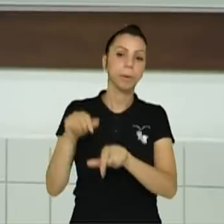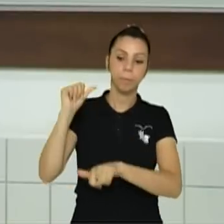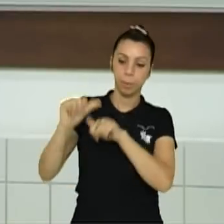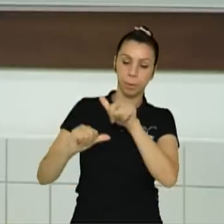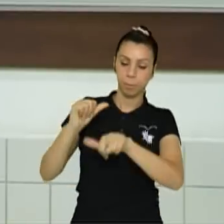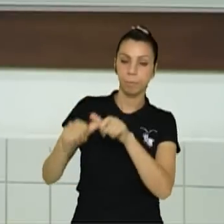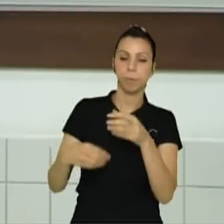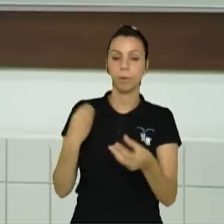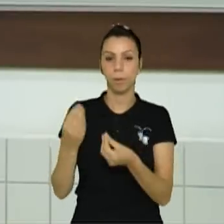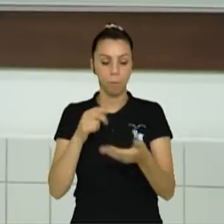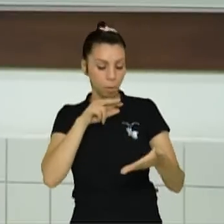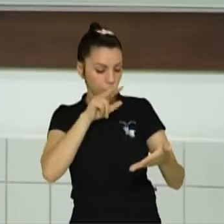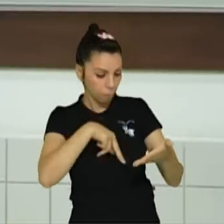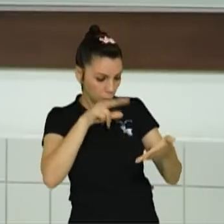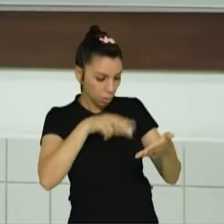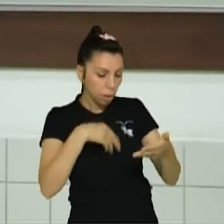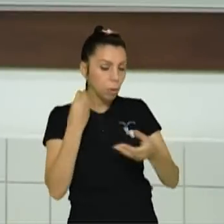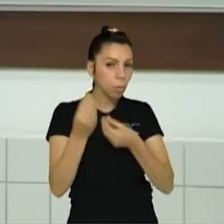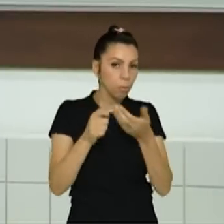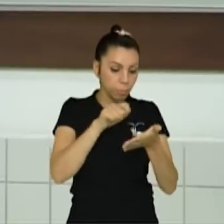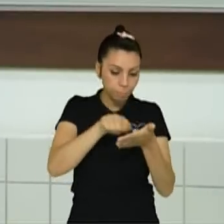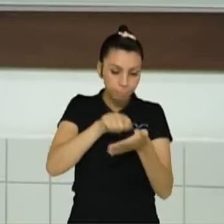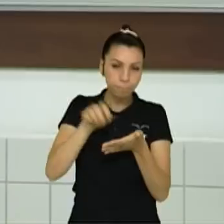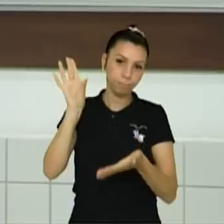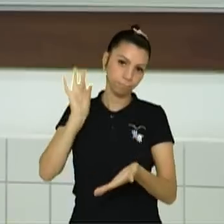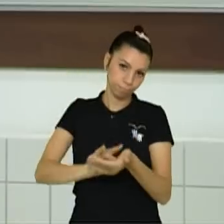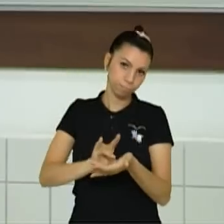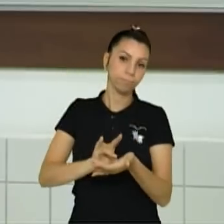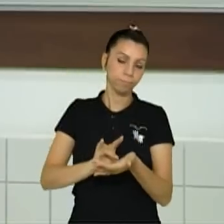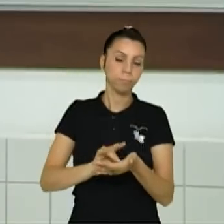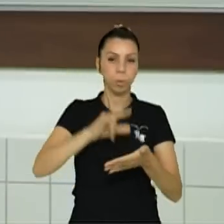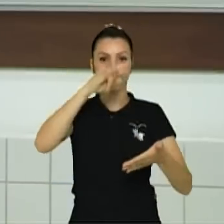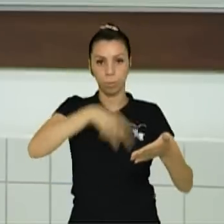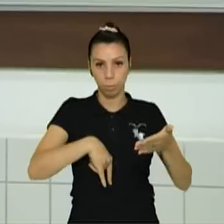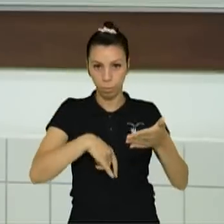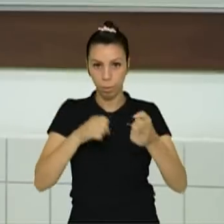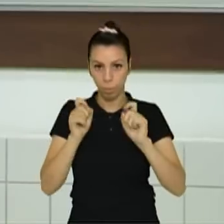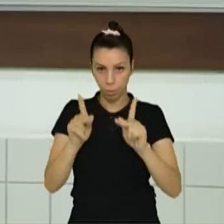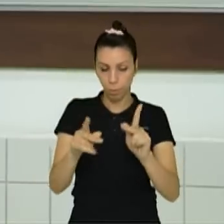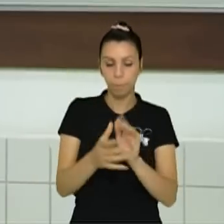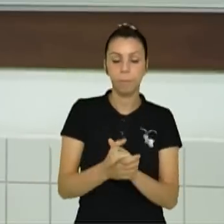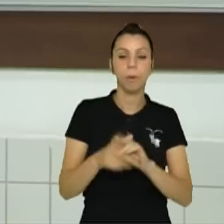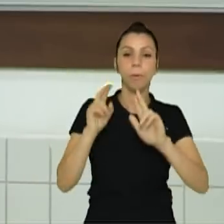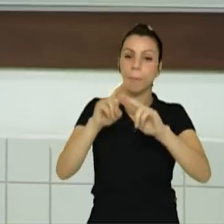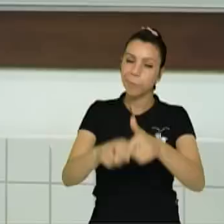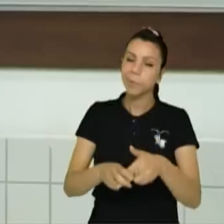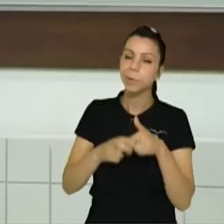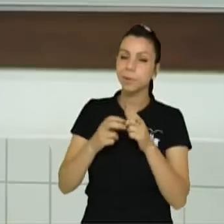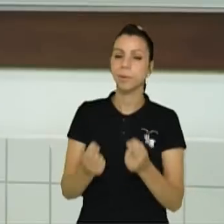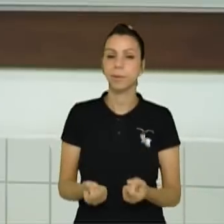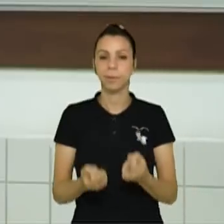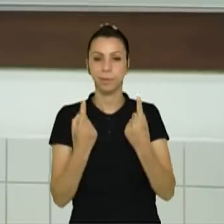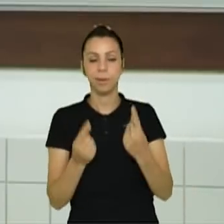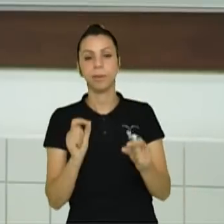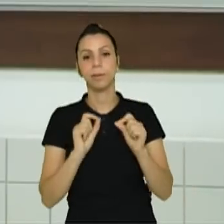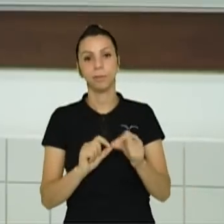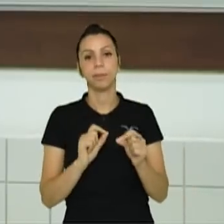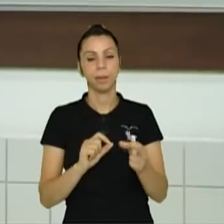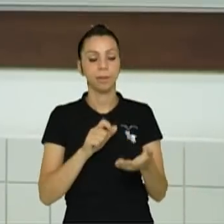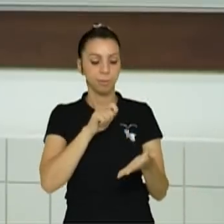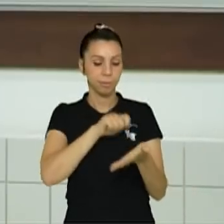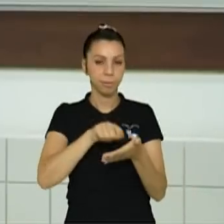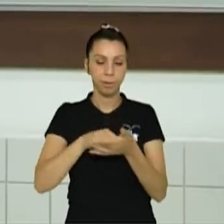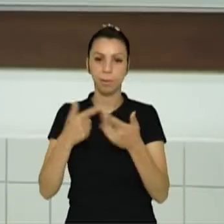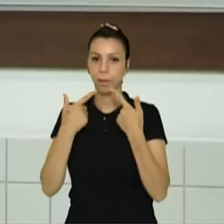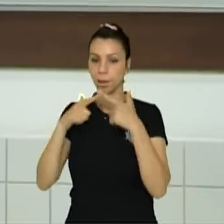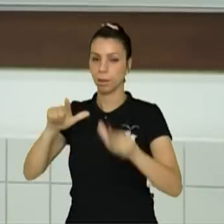se escrevia, tá? Como está escrito no original do documento. Tudo bem? Então, por isso, não estranhe diferenças na língua